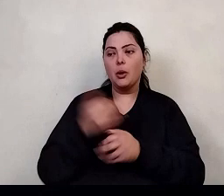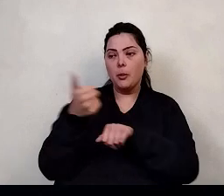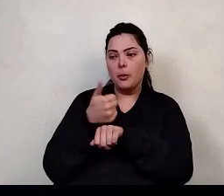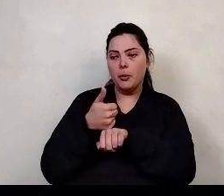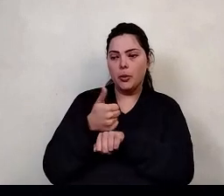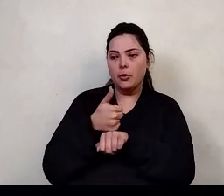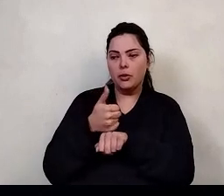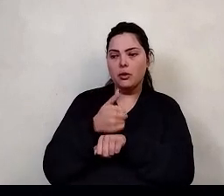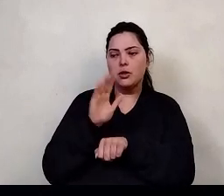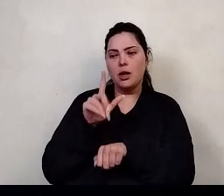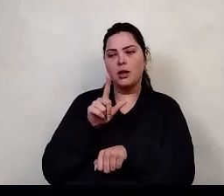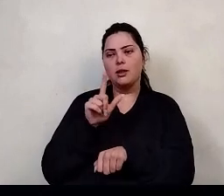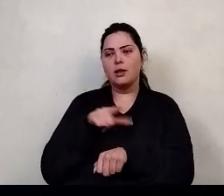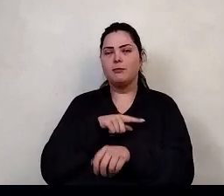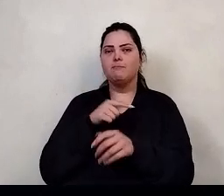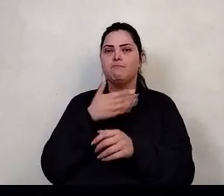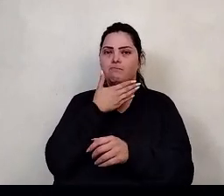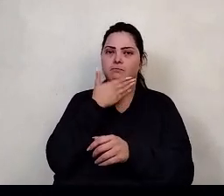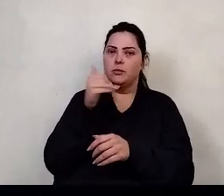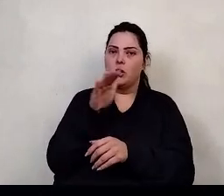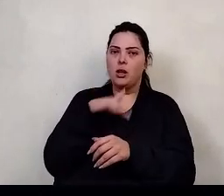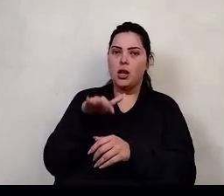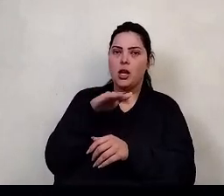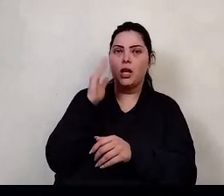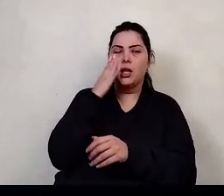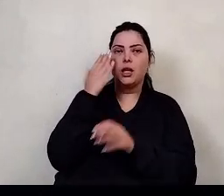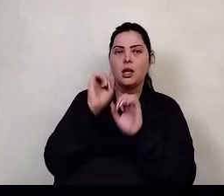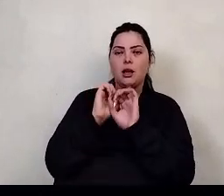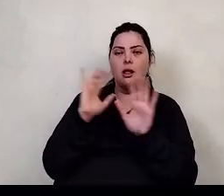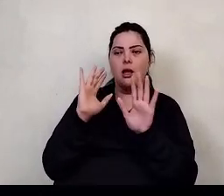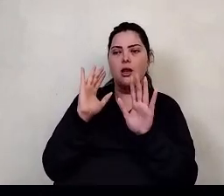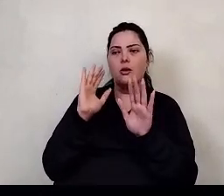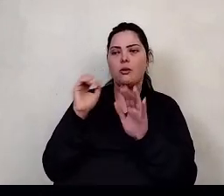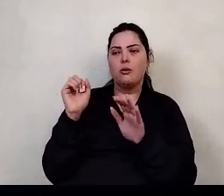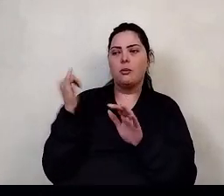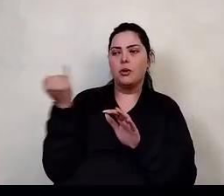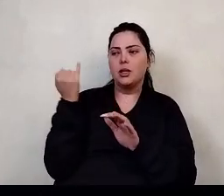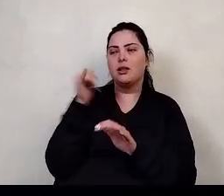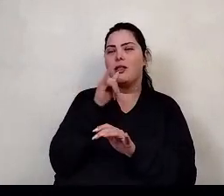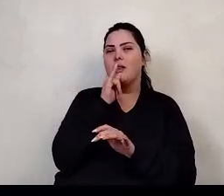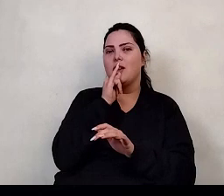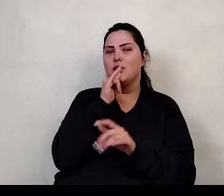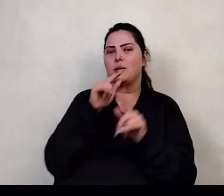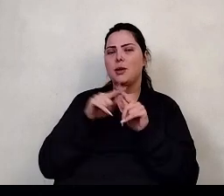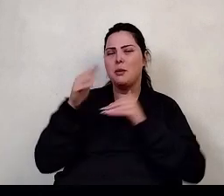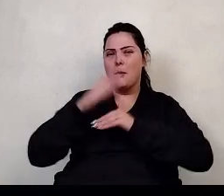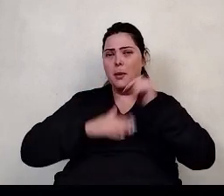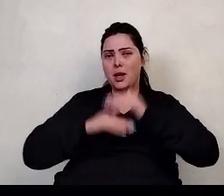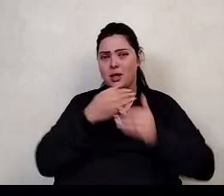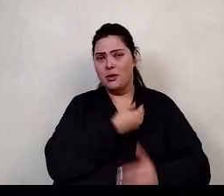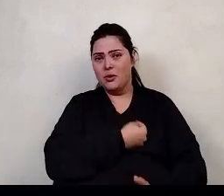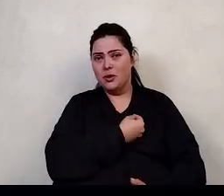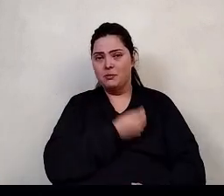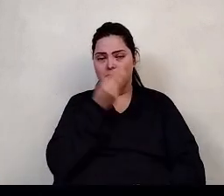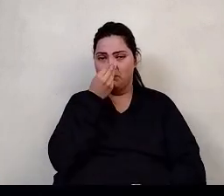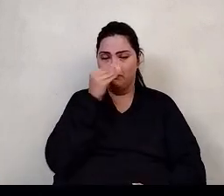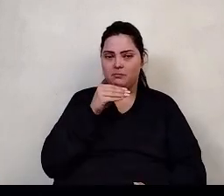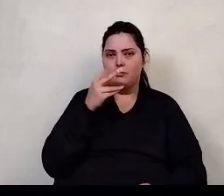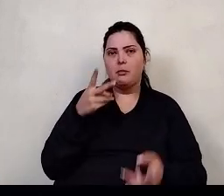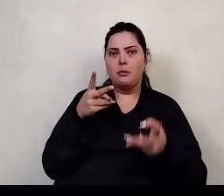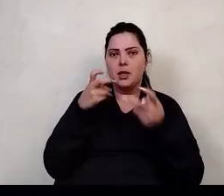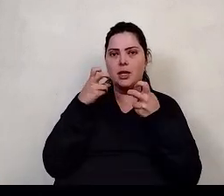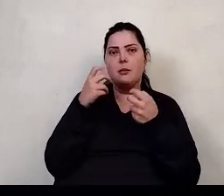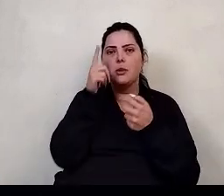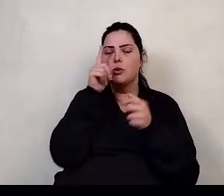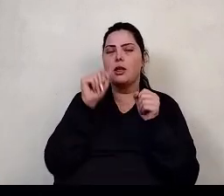num patamar talvez melhor com relação a entender o valor dos testes, mas isso ainda não faz diferença na prática, porque mesmo enxergando o valor dos testes, mas não fazendo testes,